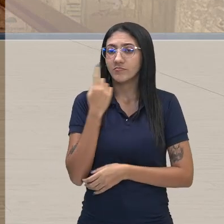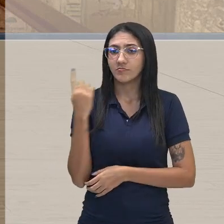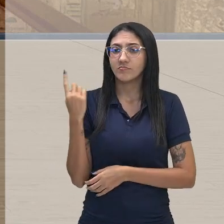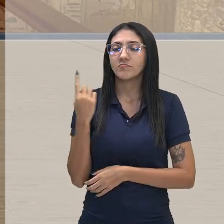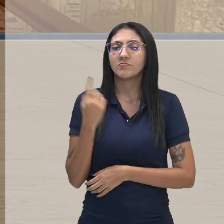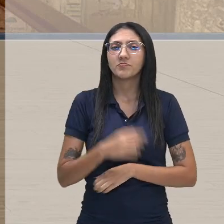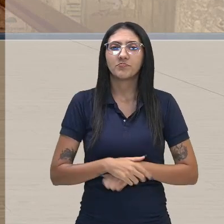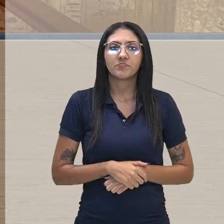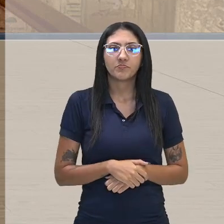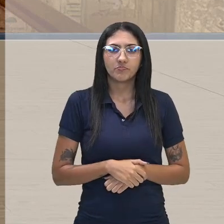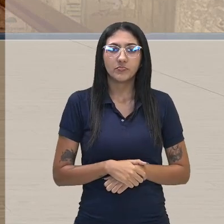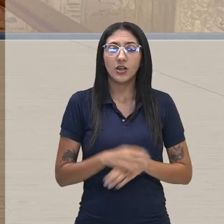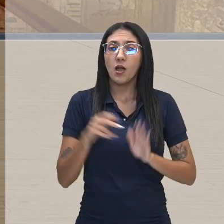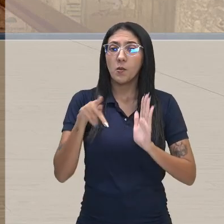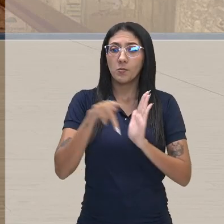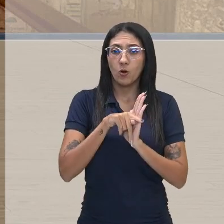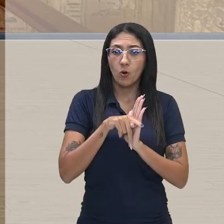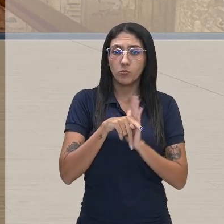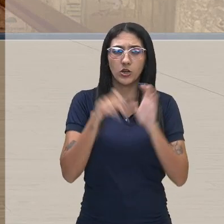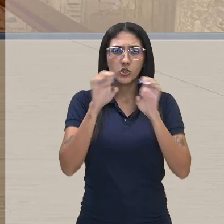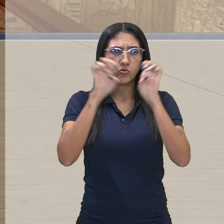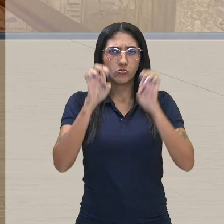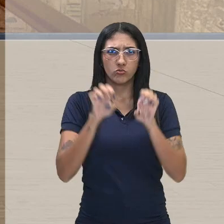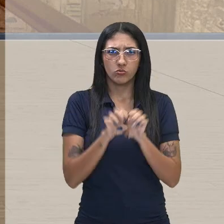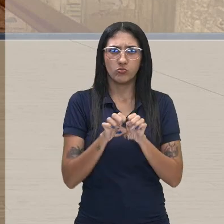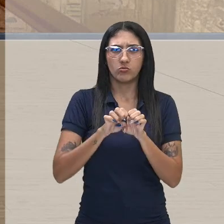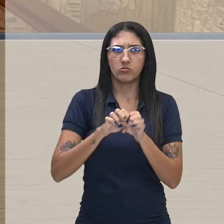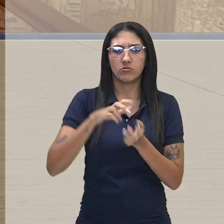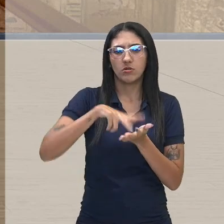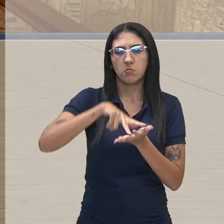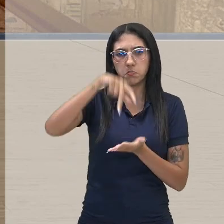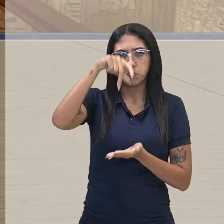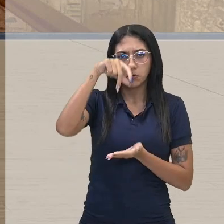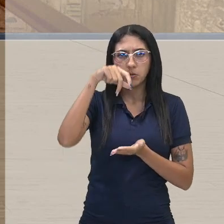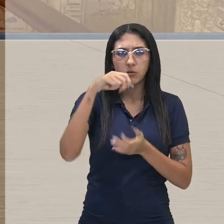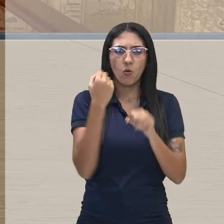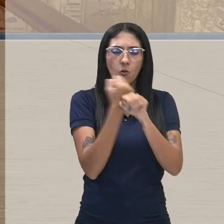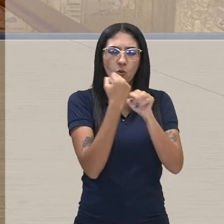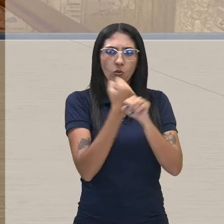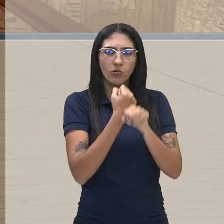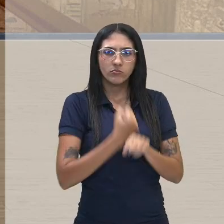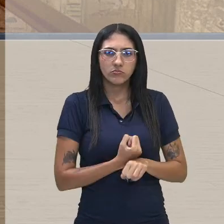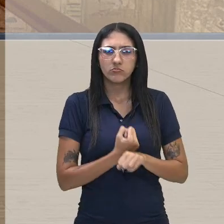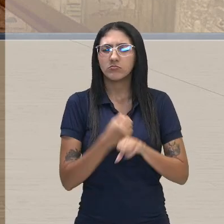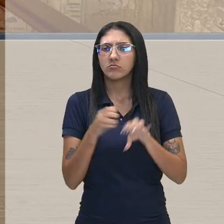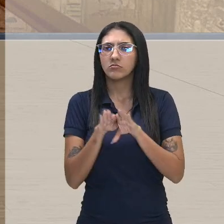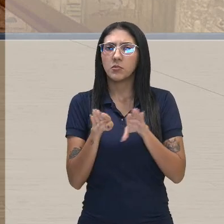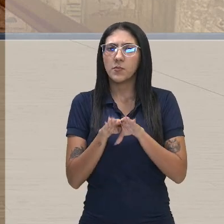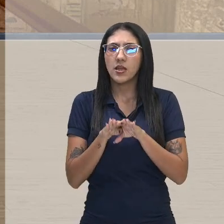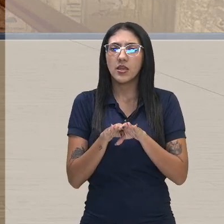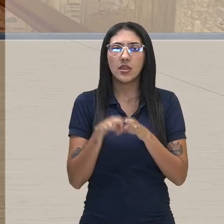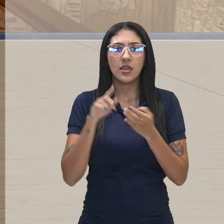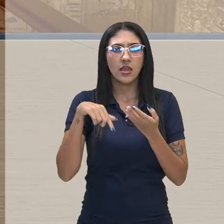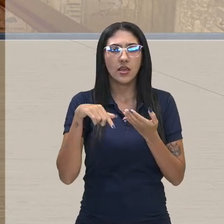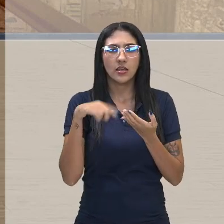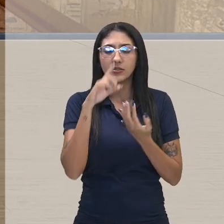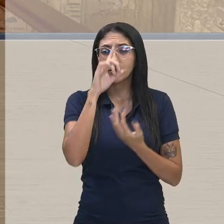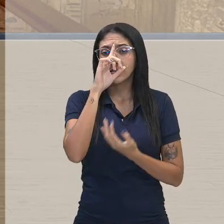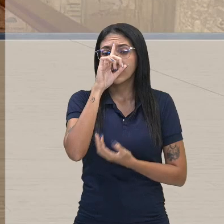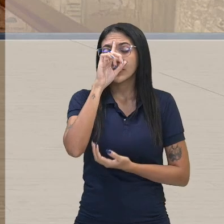a construção arquitetônica, a engenhosidade